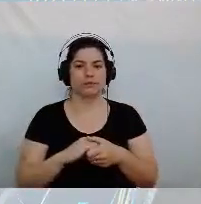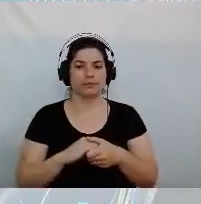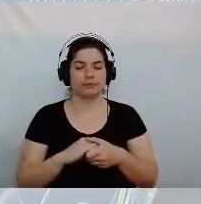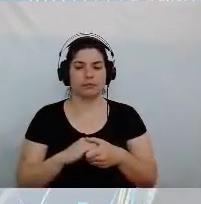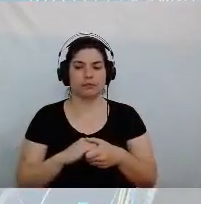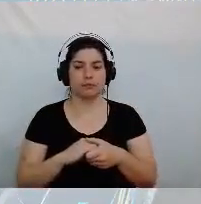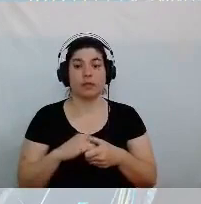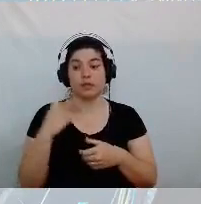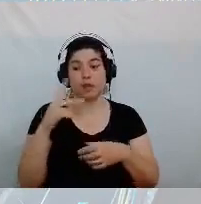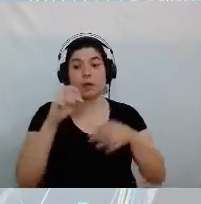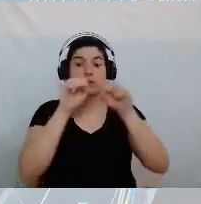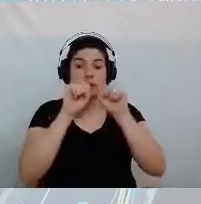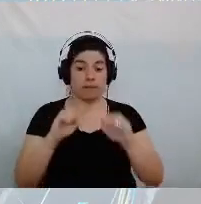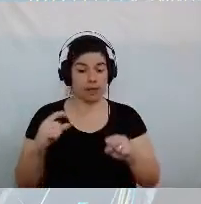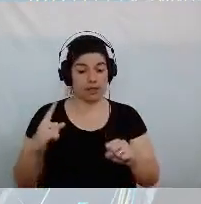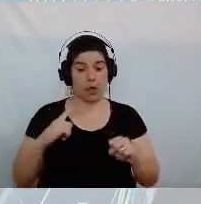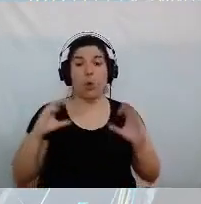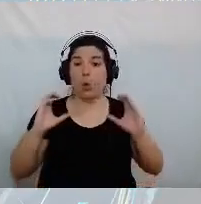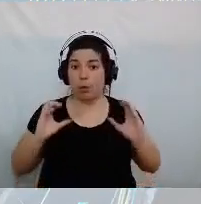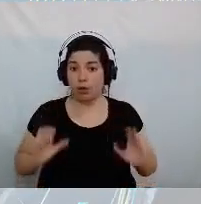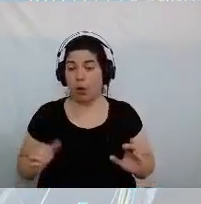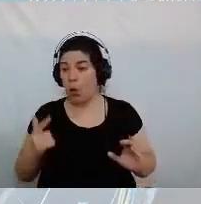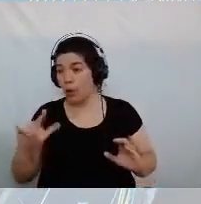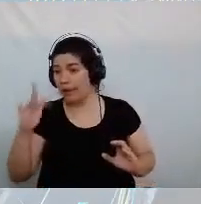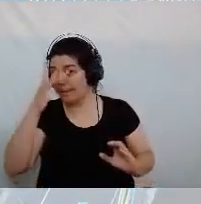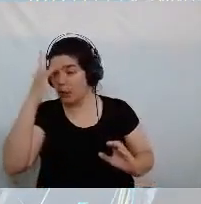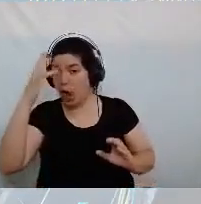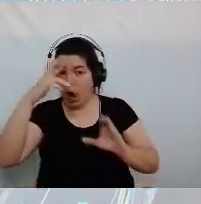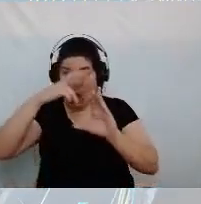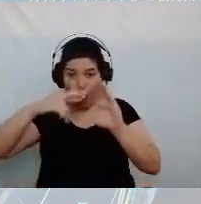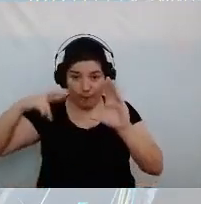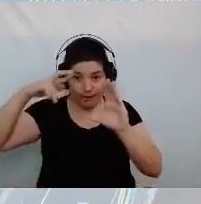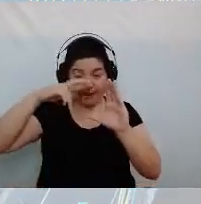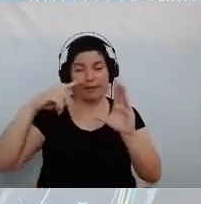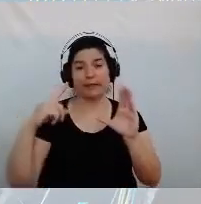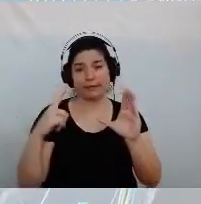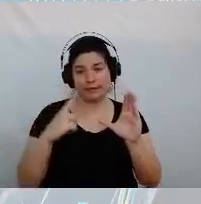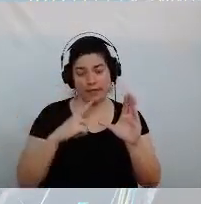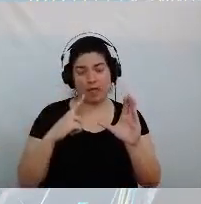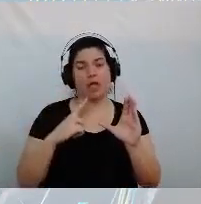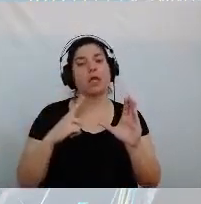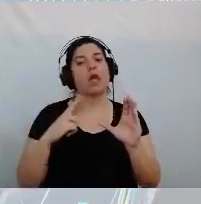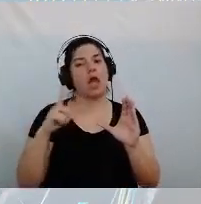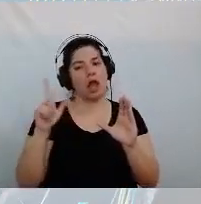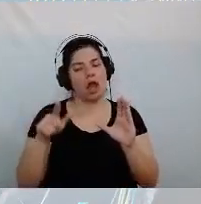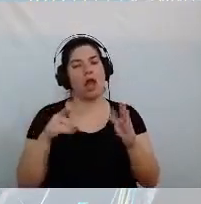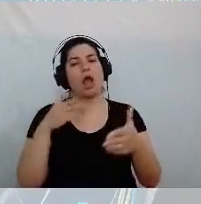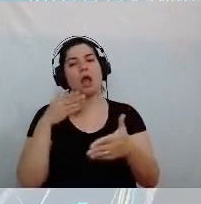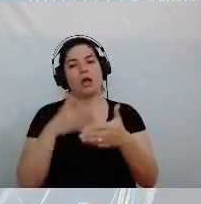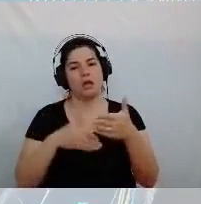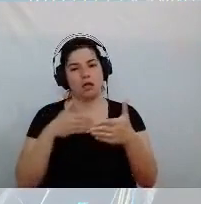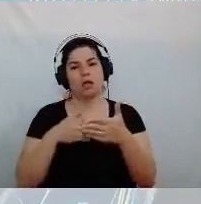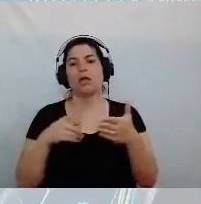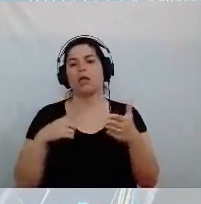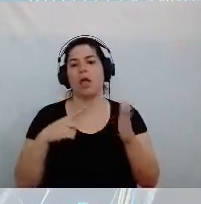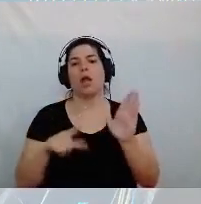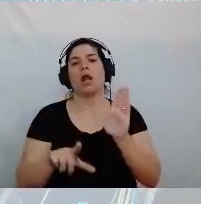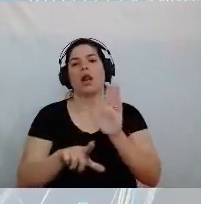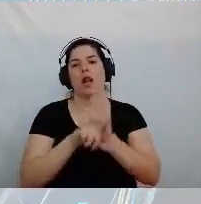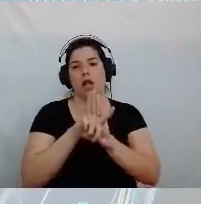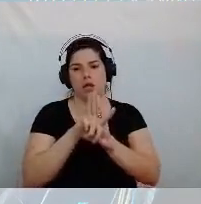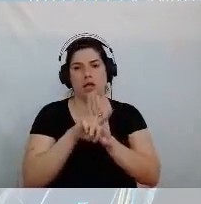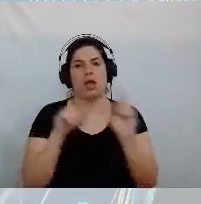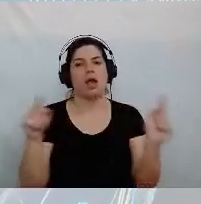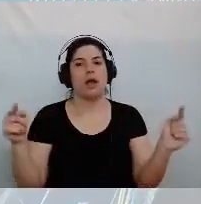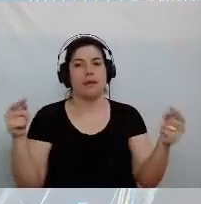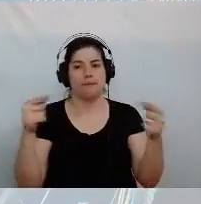sistema tem que consegue ser observado por alguém mesmo que não especificado em contrato vai ser restrição ess lei de riram então o Dev